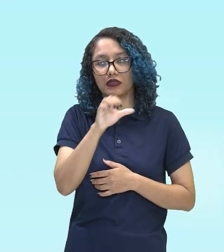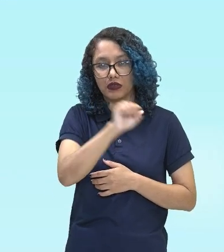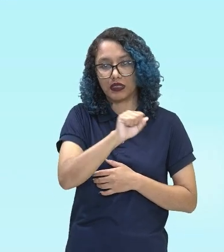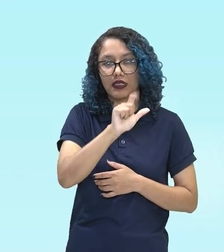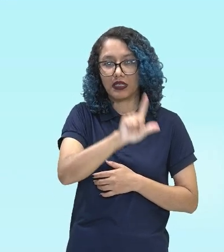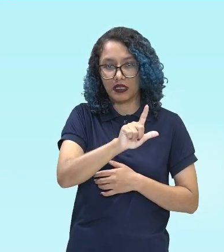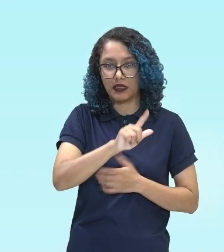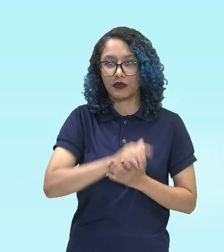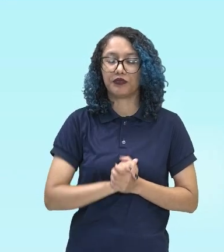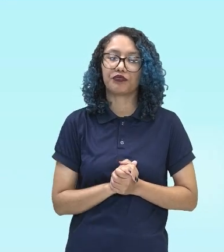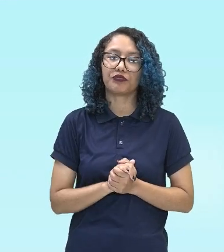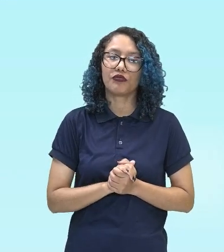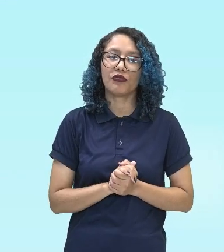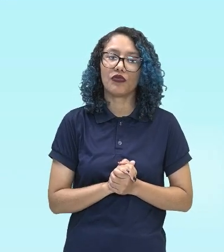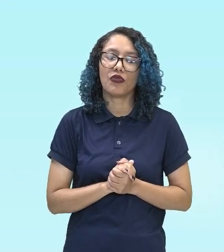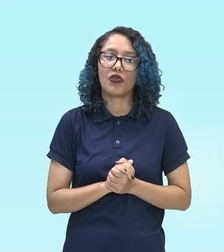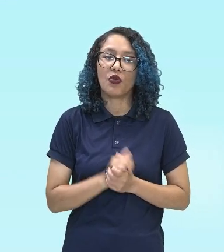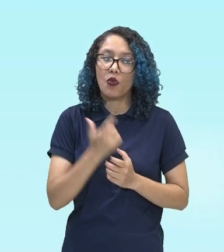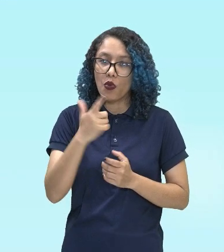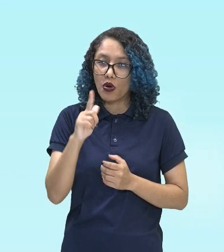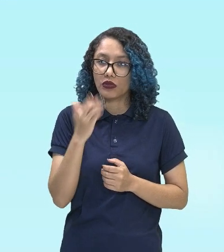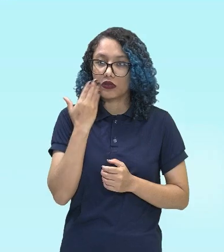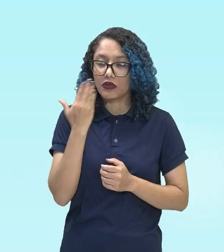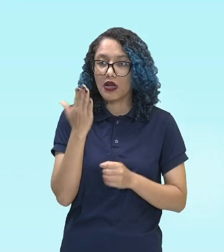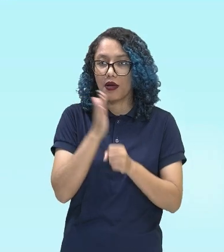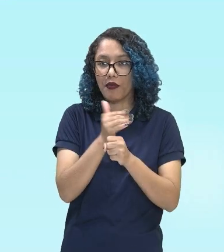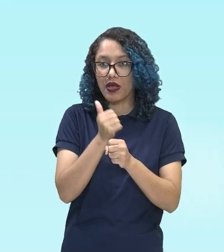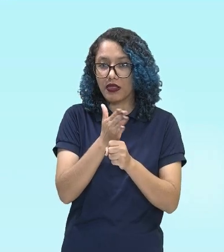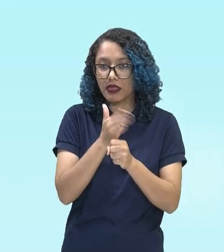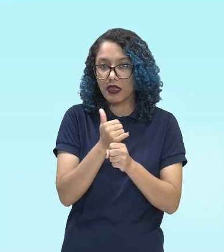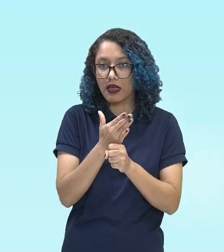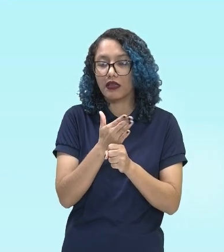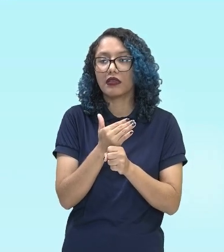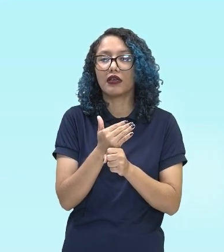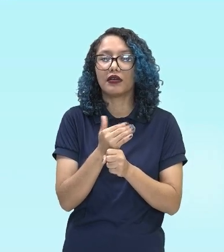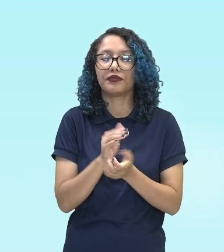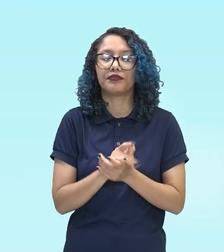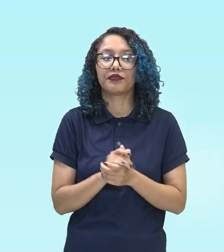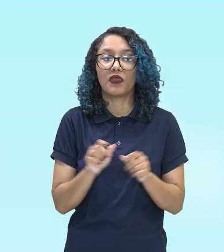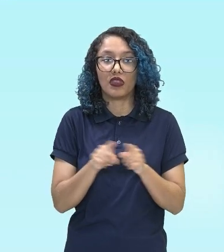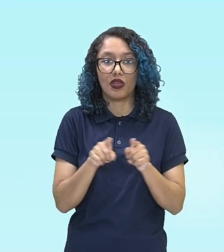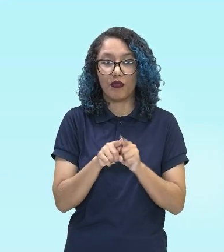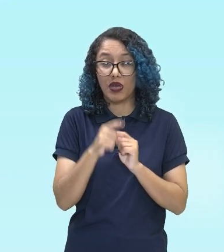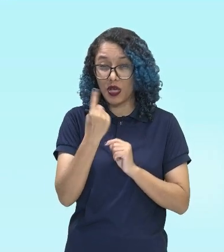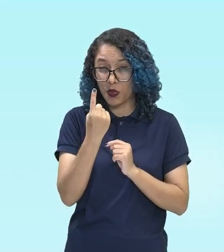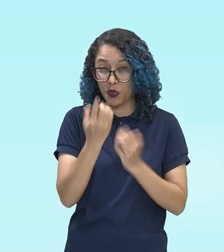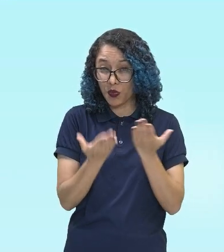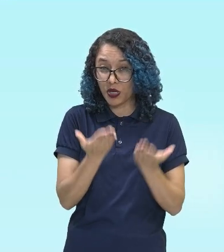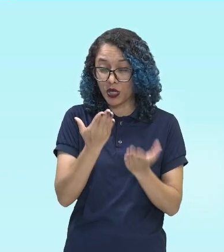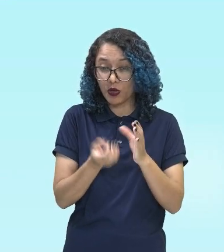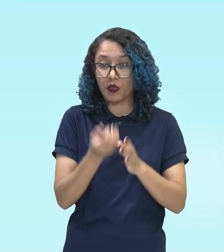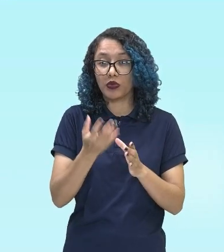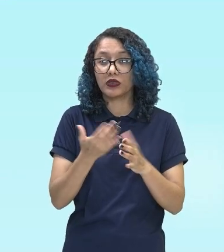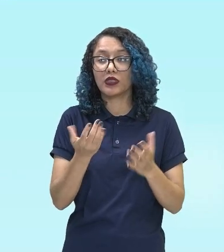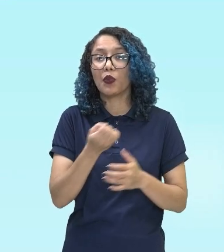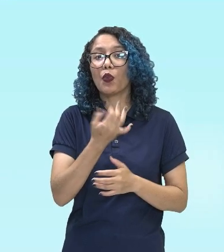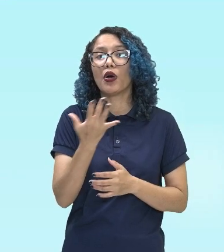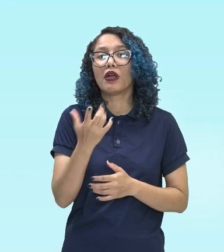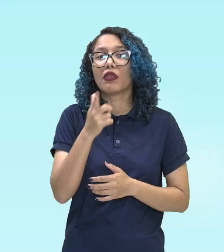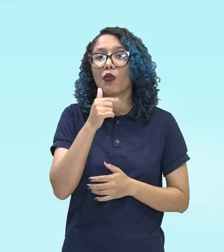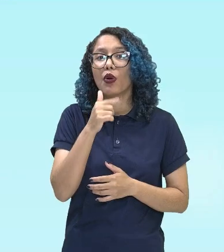5.280 litros. A batata, né, para ser produzida, 1 quilo,